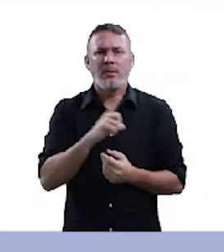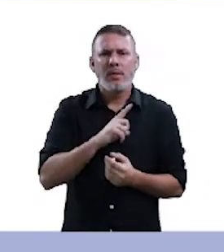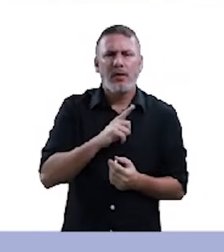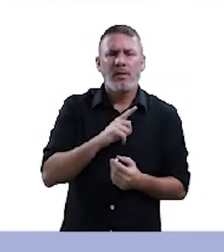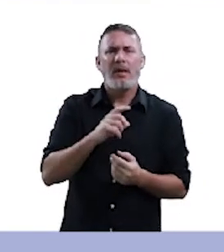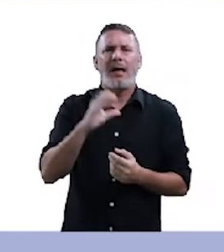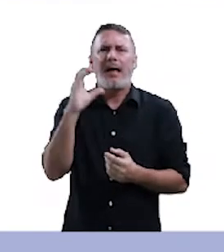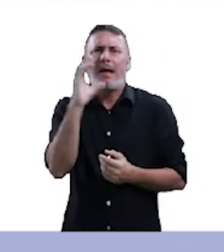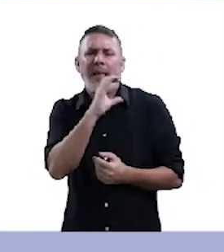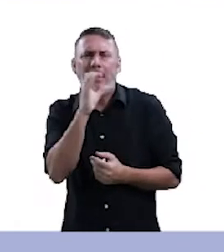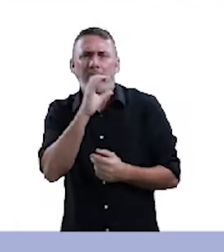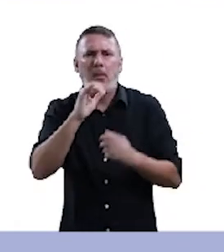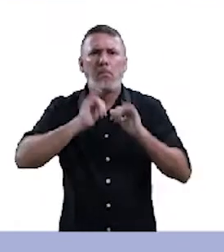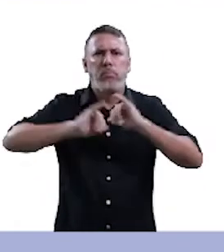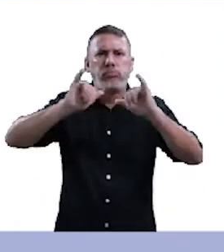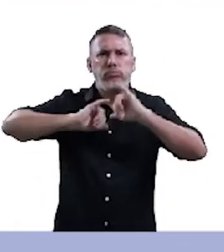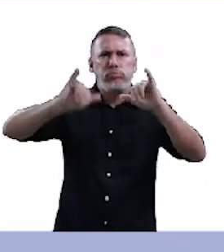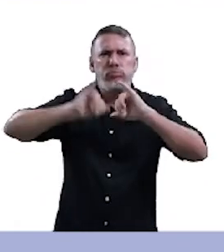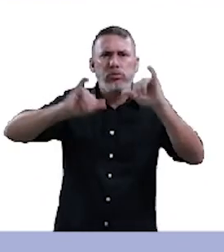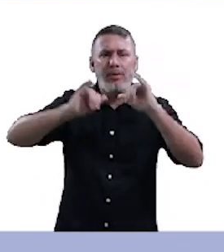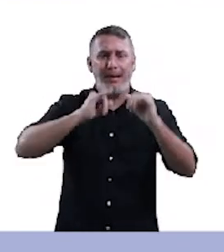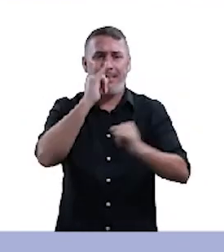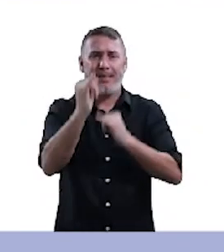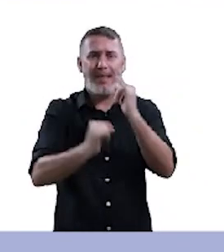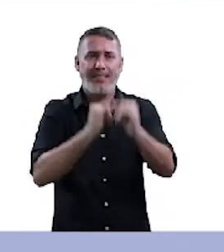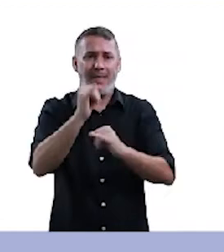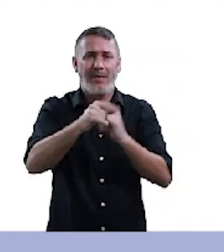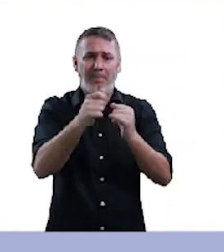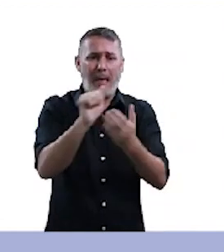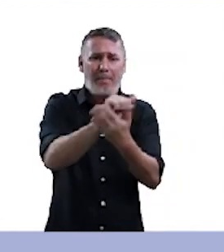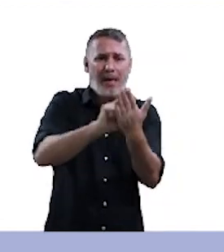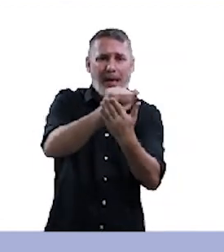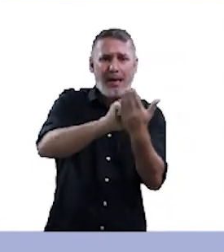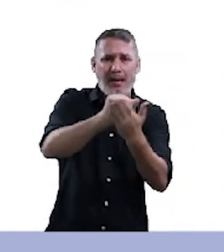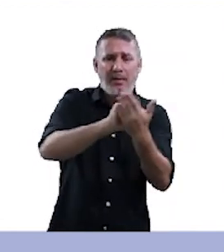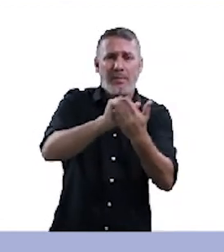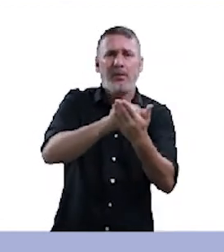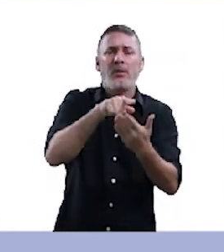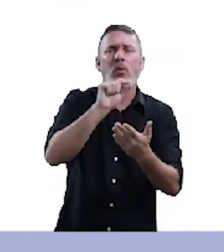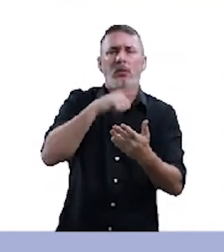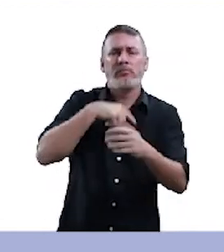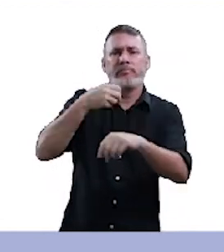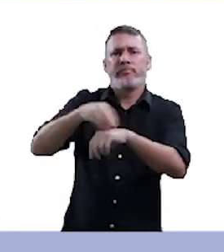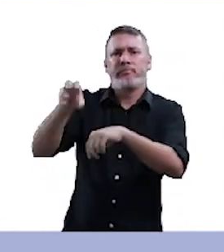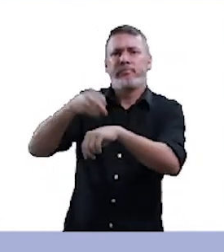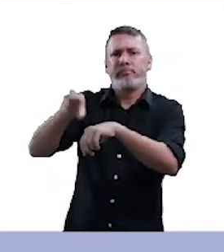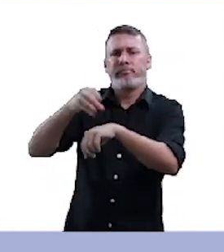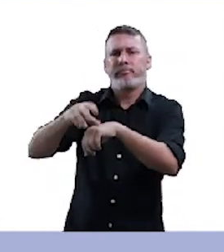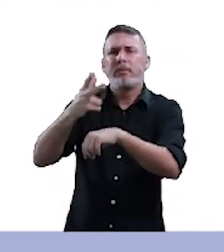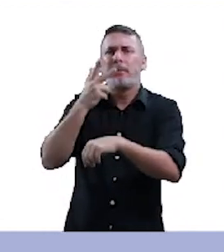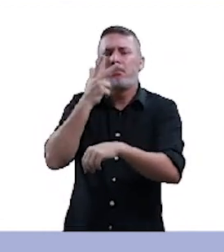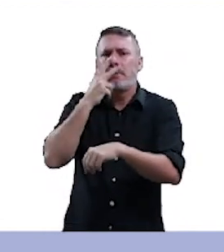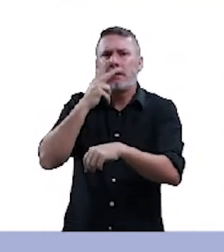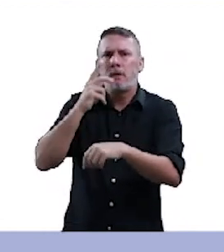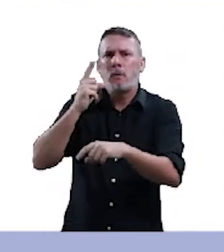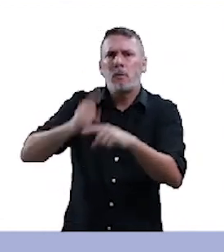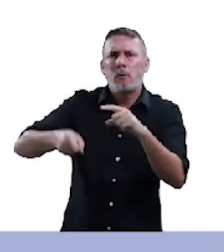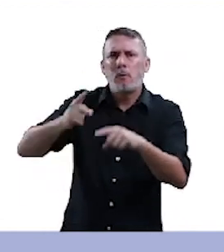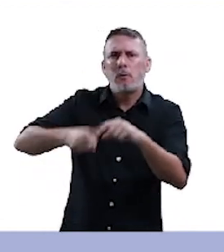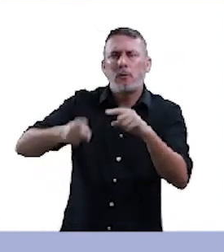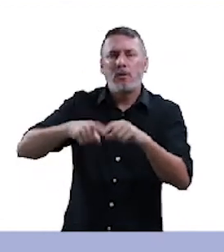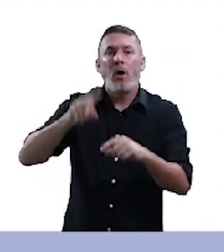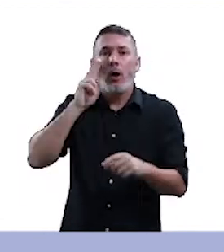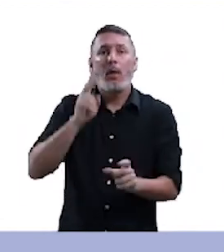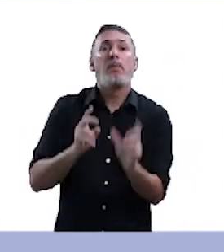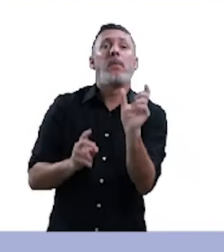remover tais conteúdos no âmbito cibernéticos ampliam sobremaneira os efeitos nocivos, olha a palavra com juízo de